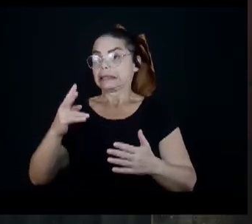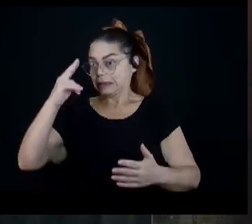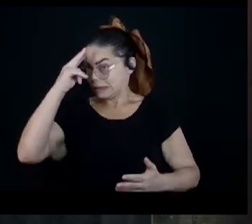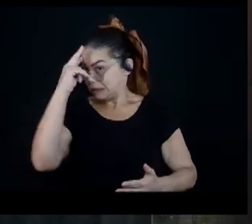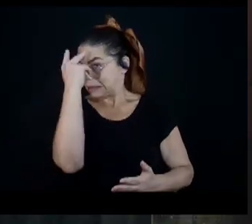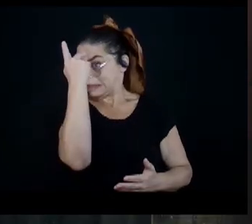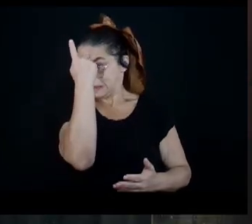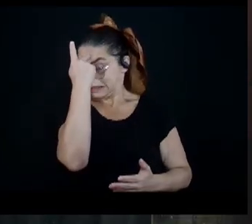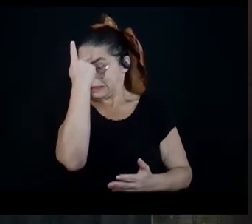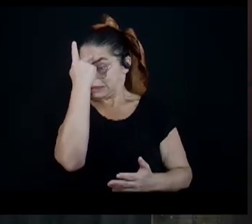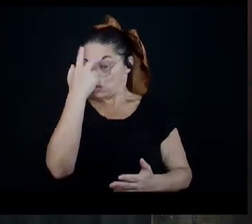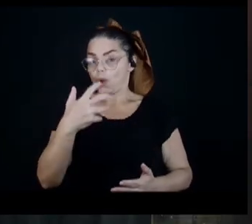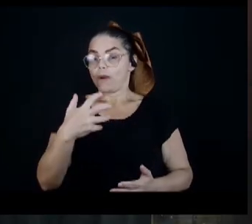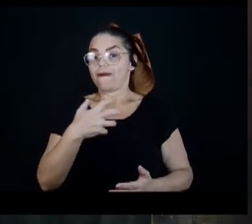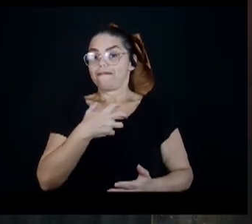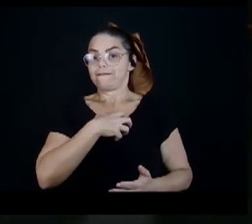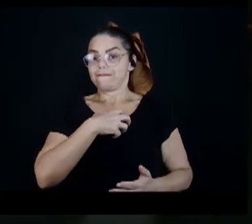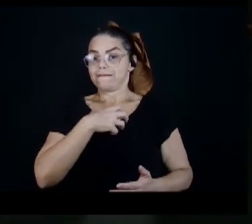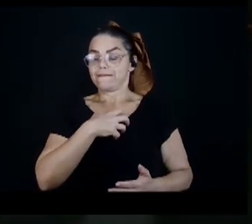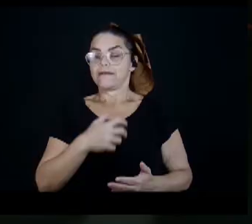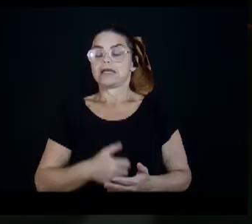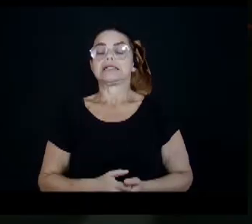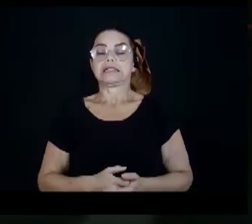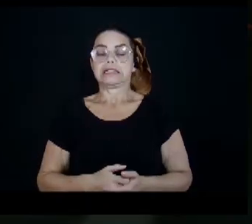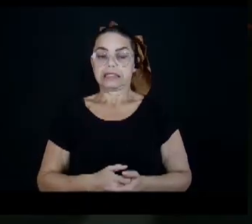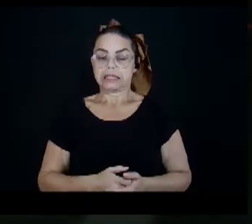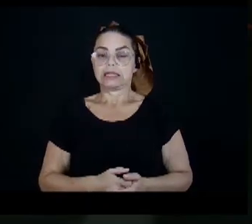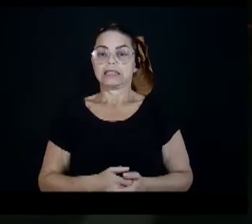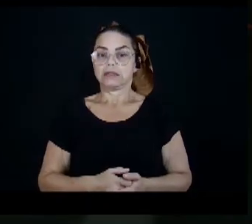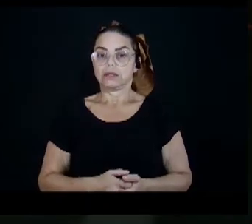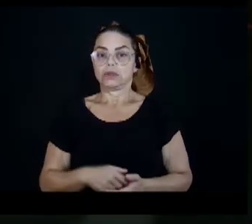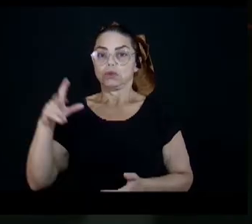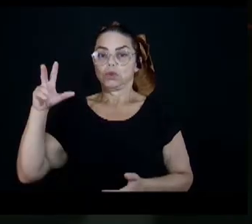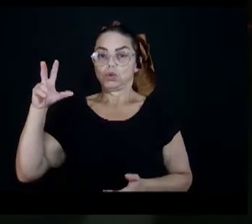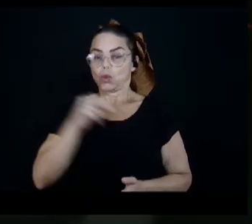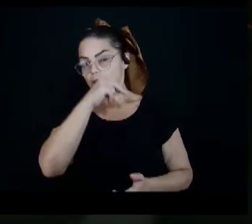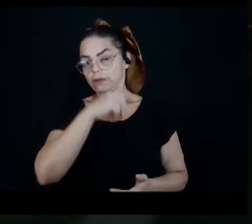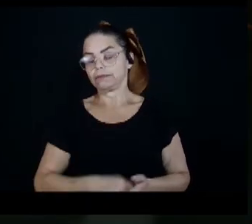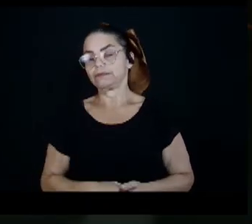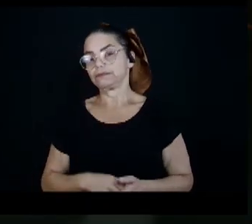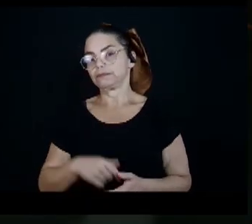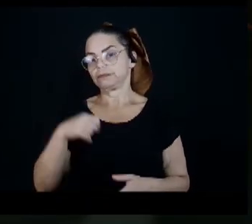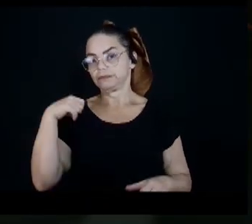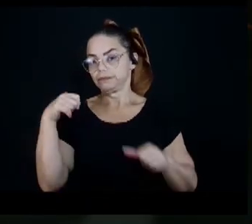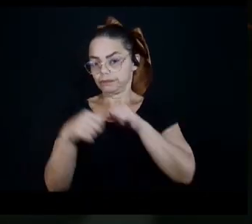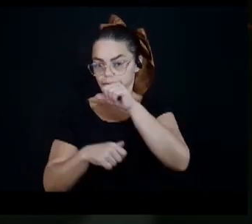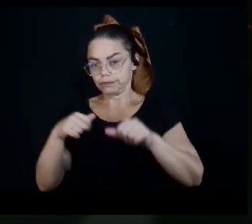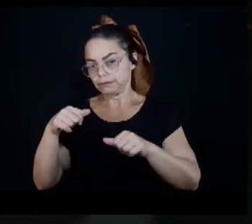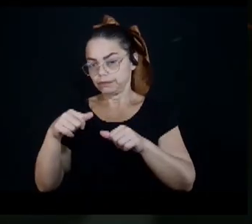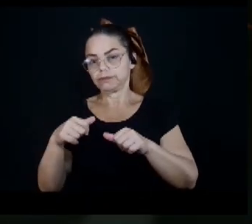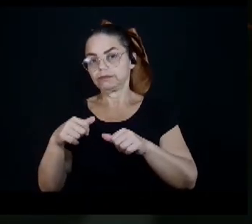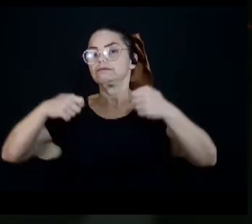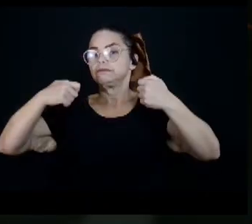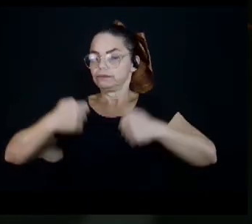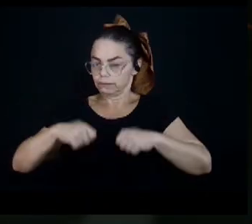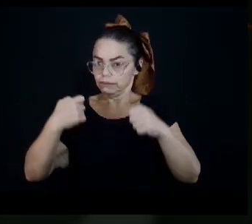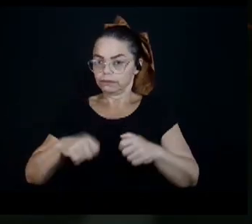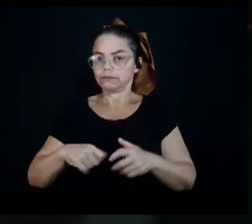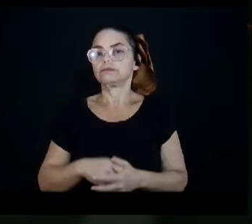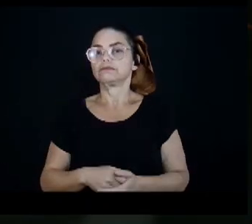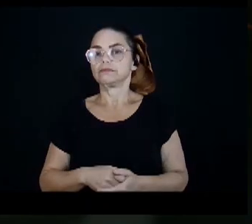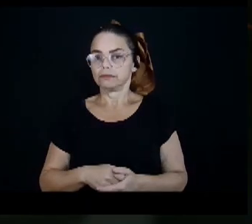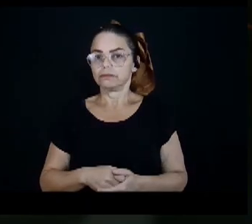que eu posso usar esse termo. Uau! E se tem mudança, é preciso ter aí